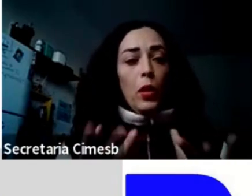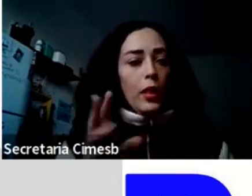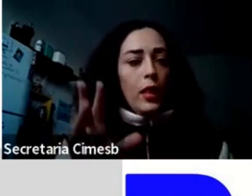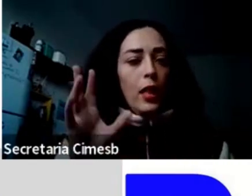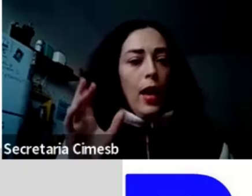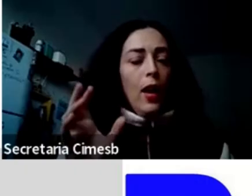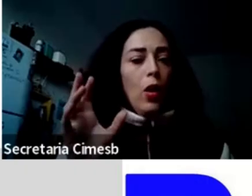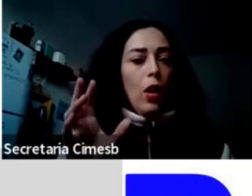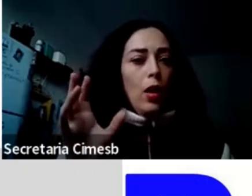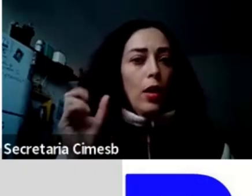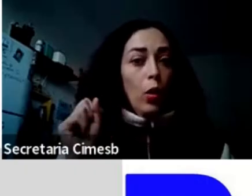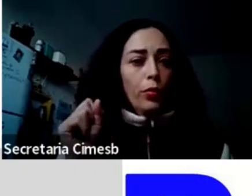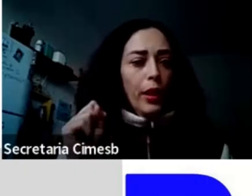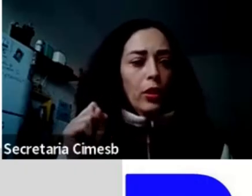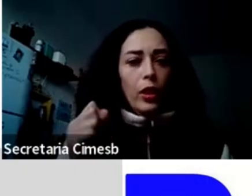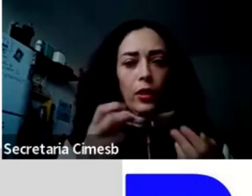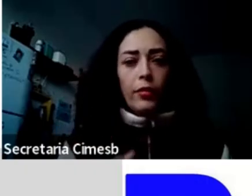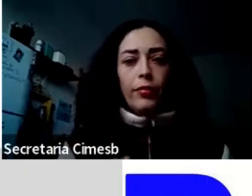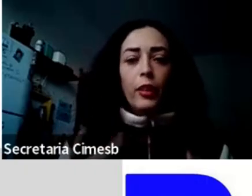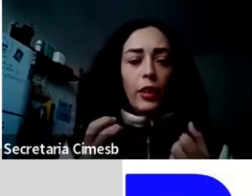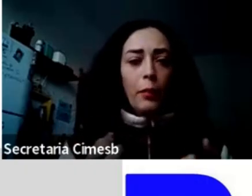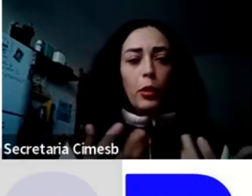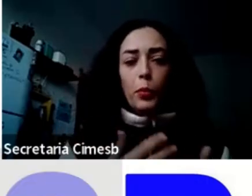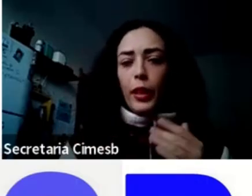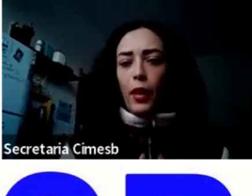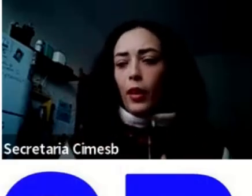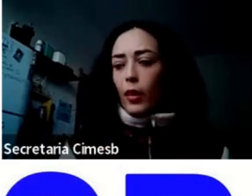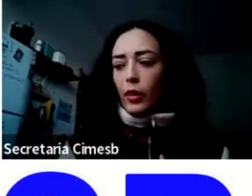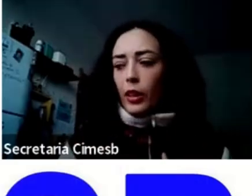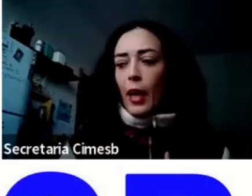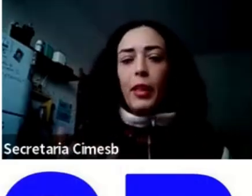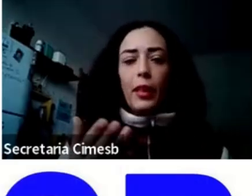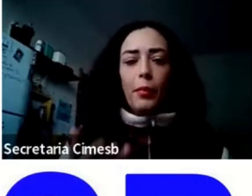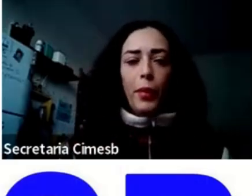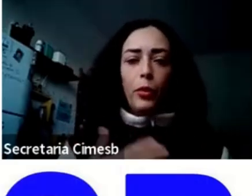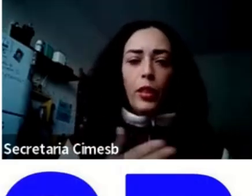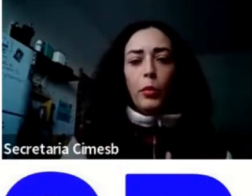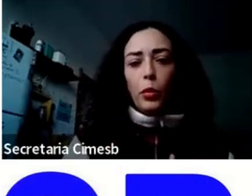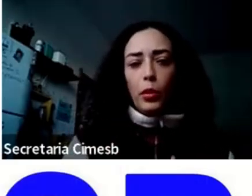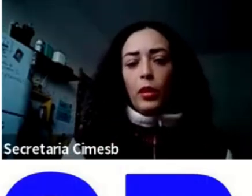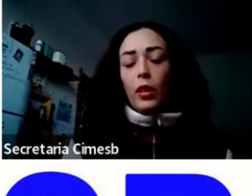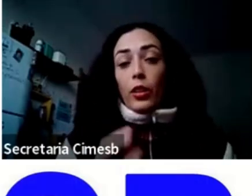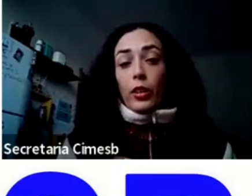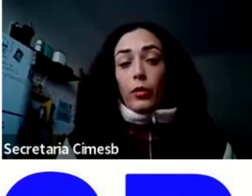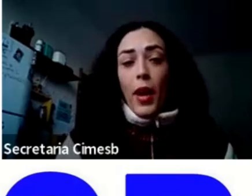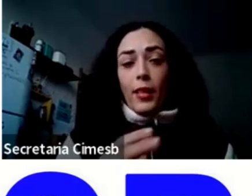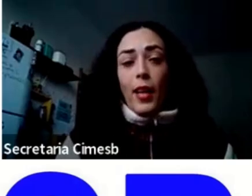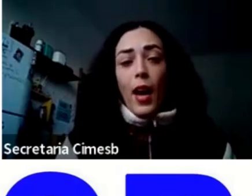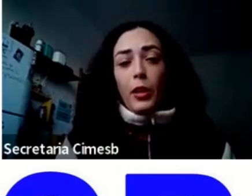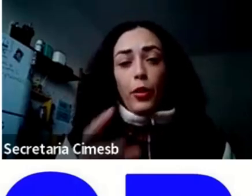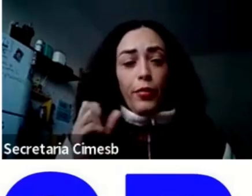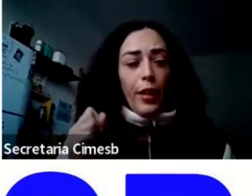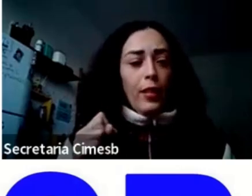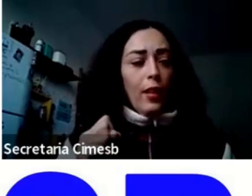as pessoas que ouvinte veriam símbolos, porque a gente sabe que pelos símbolos a gente